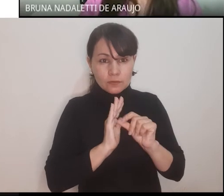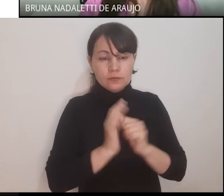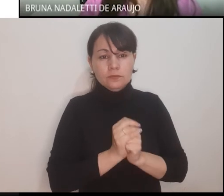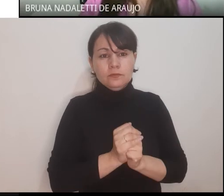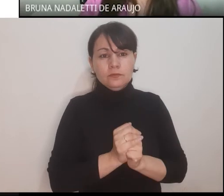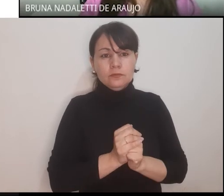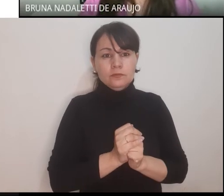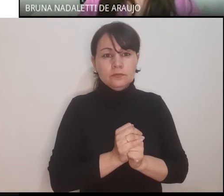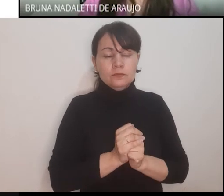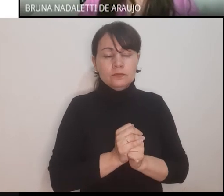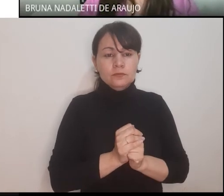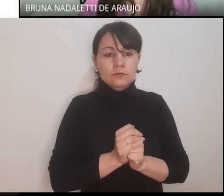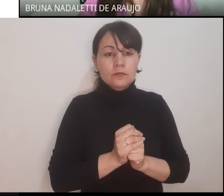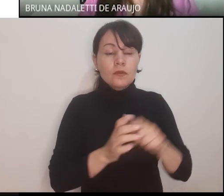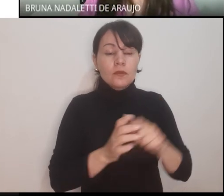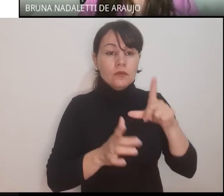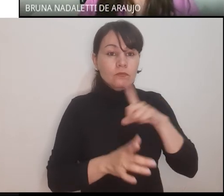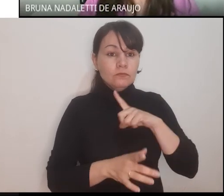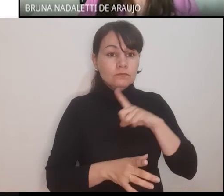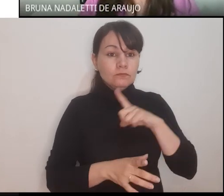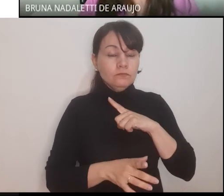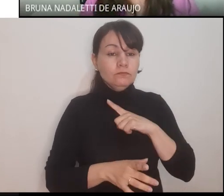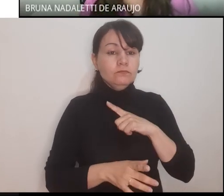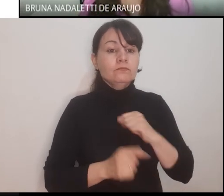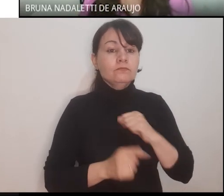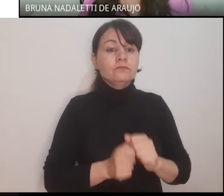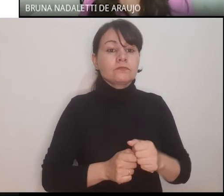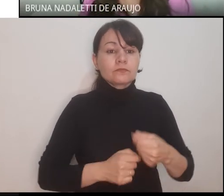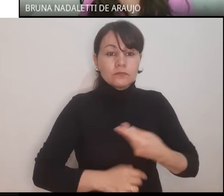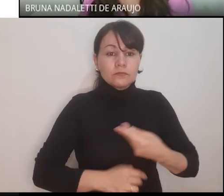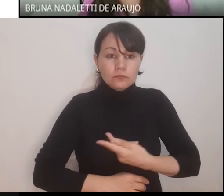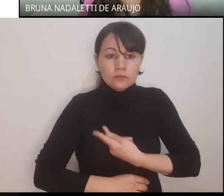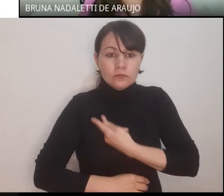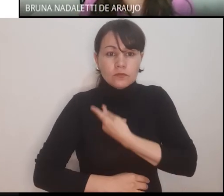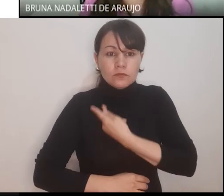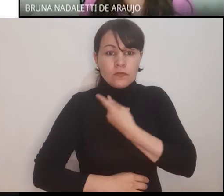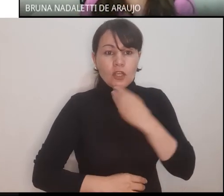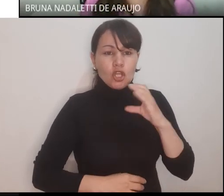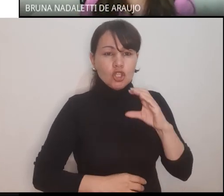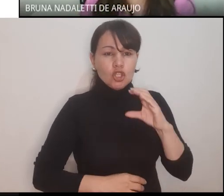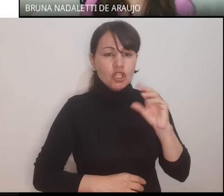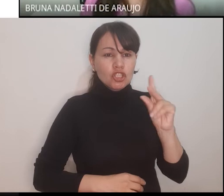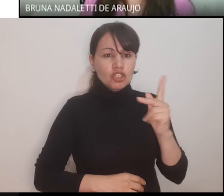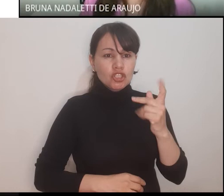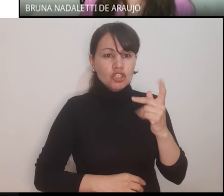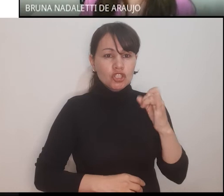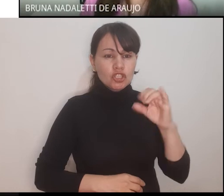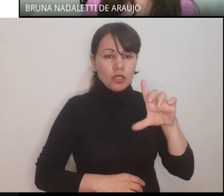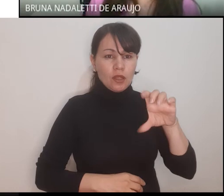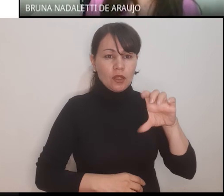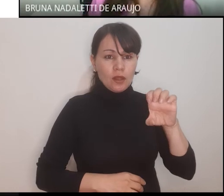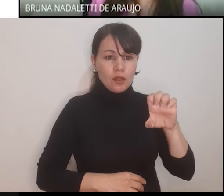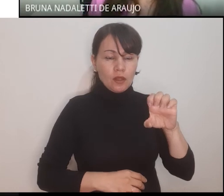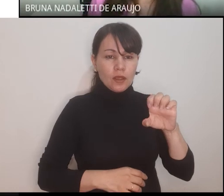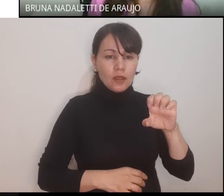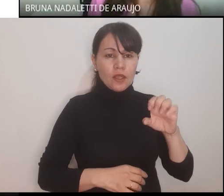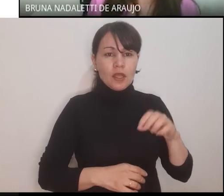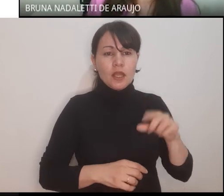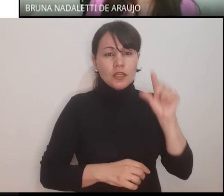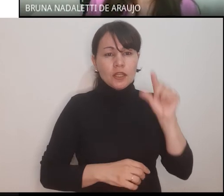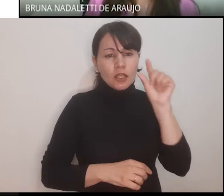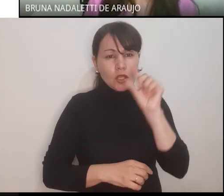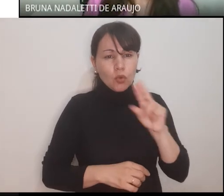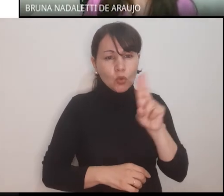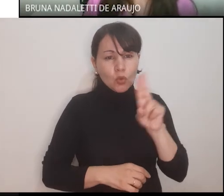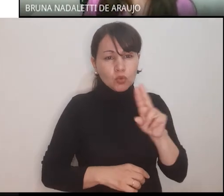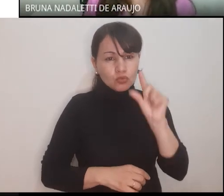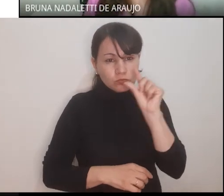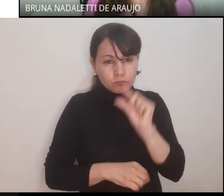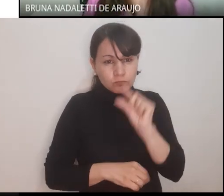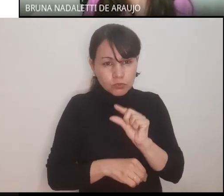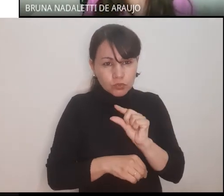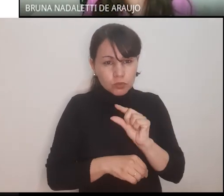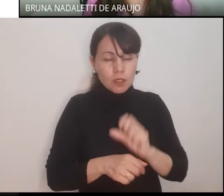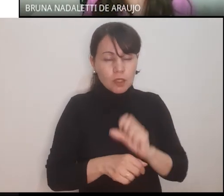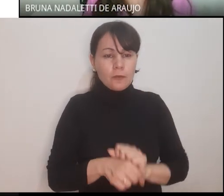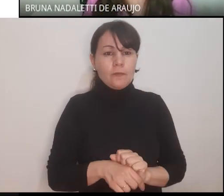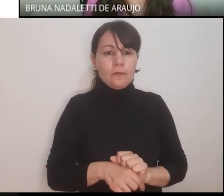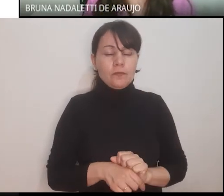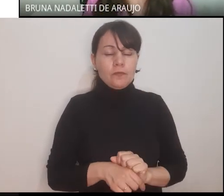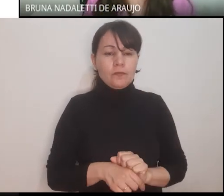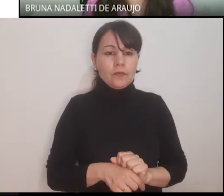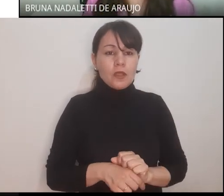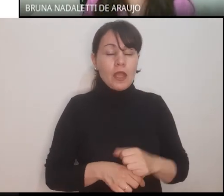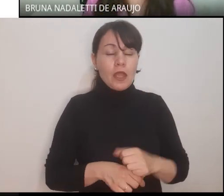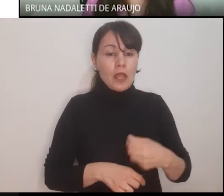E aqui eu tenho, então, o catéter de Schillen ou catéter de curta permanência. Ele é um catéter